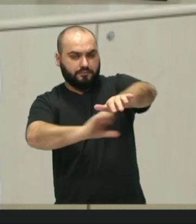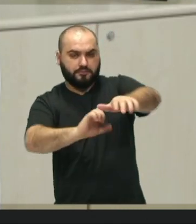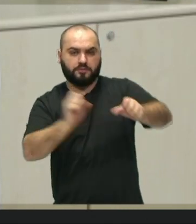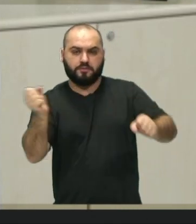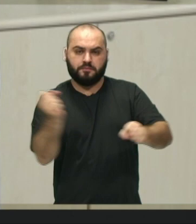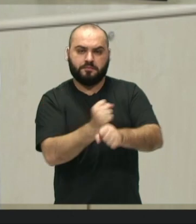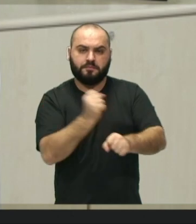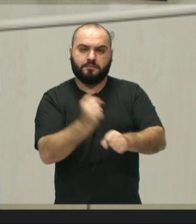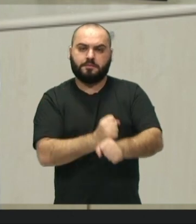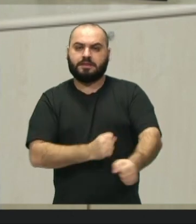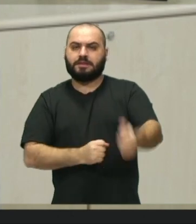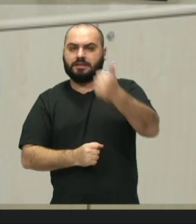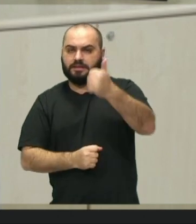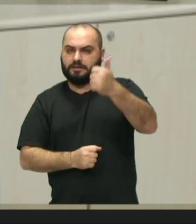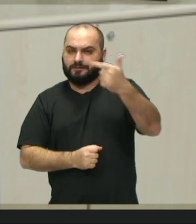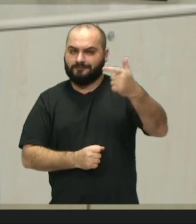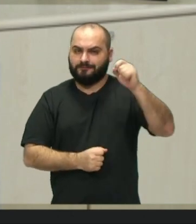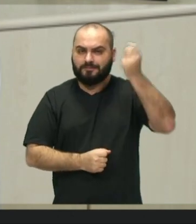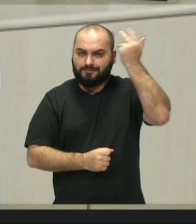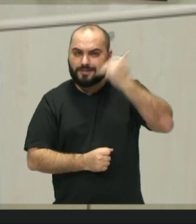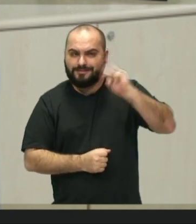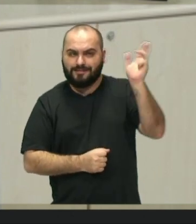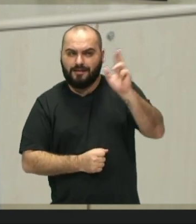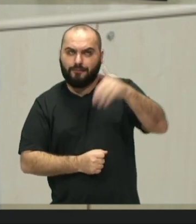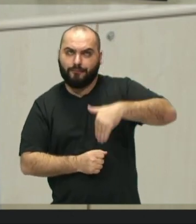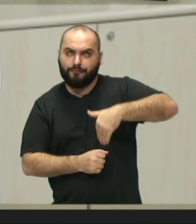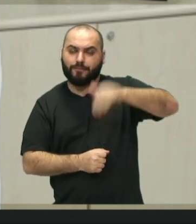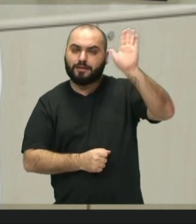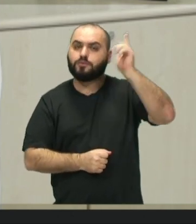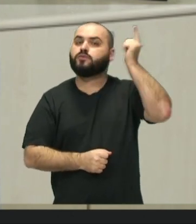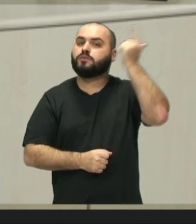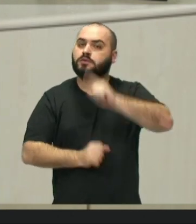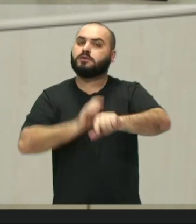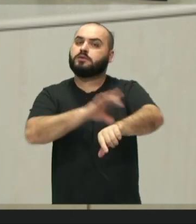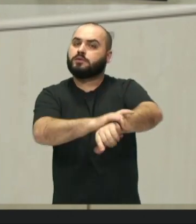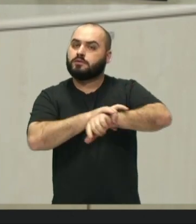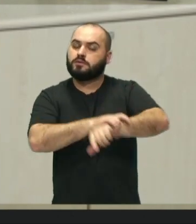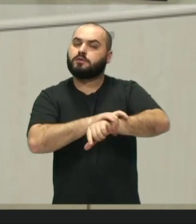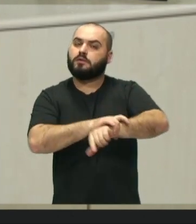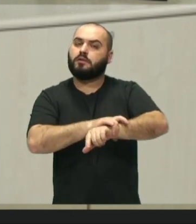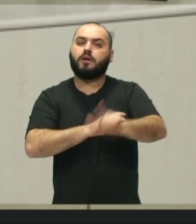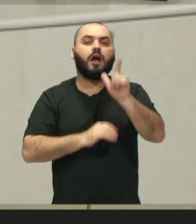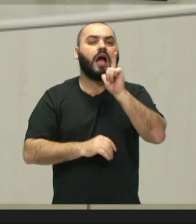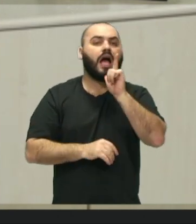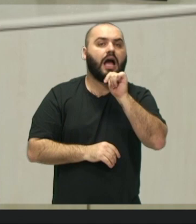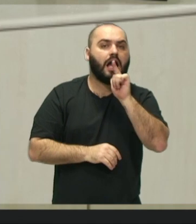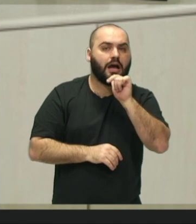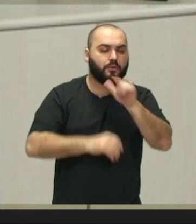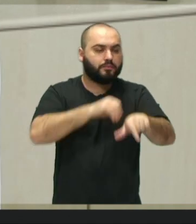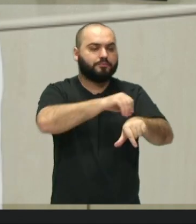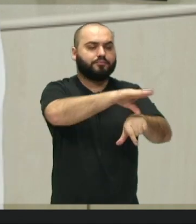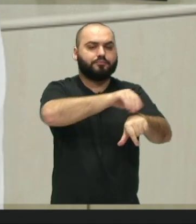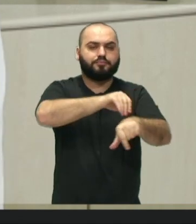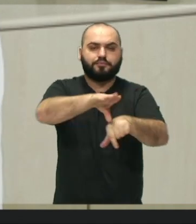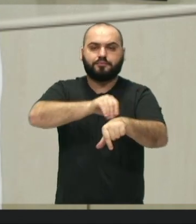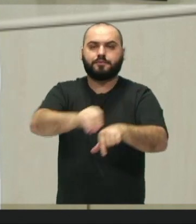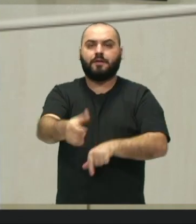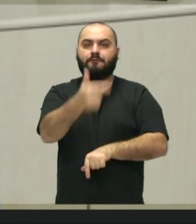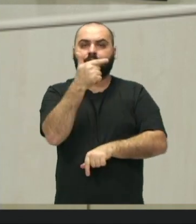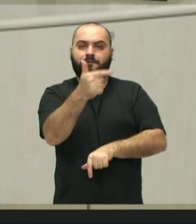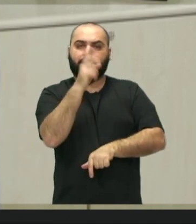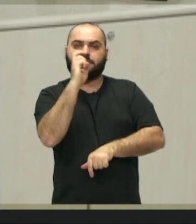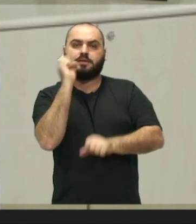cifra de 120 milhões de reais e pretendem assegurar o abastecimento de quantidade e qualidade pelos próximos 25